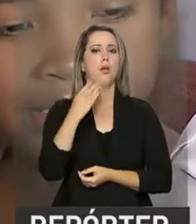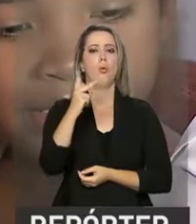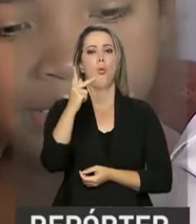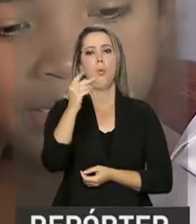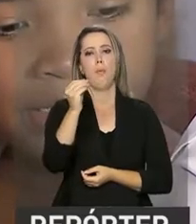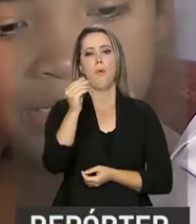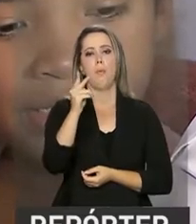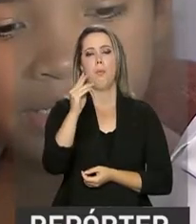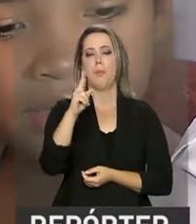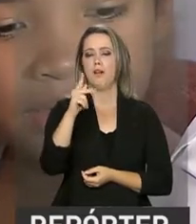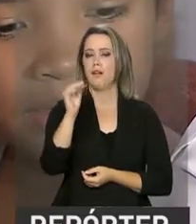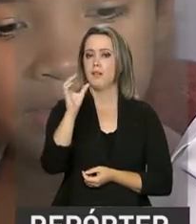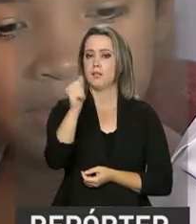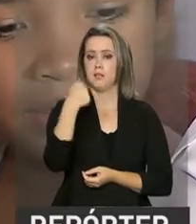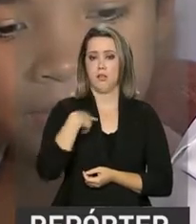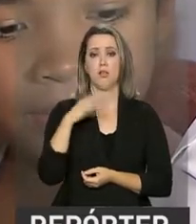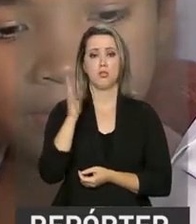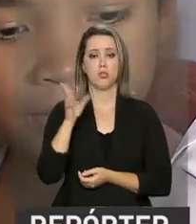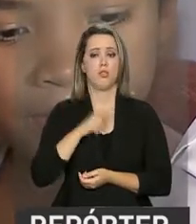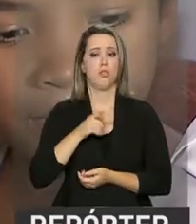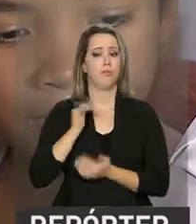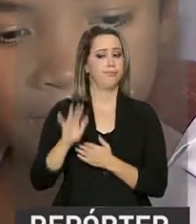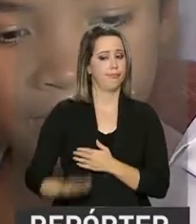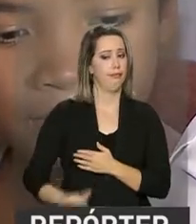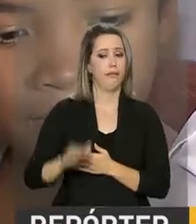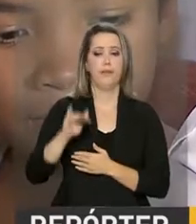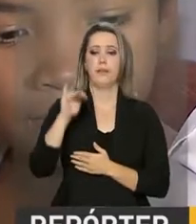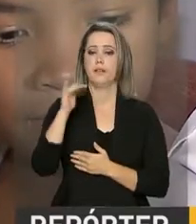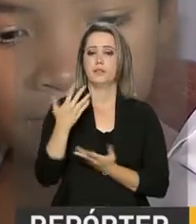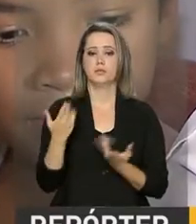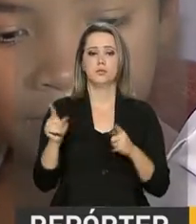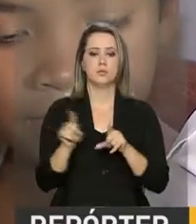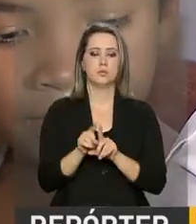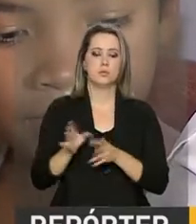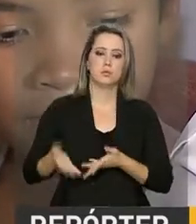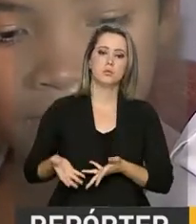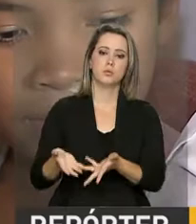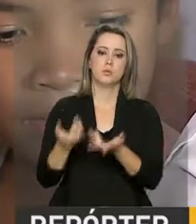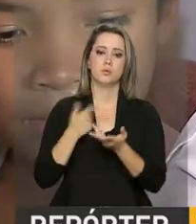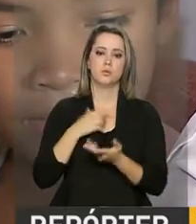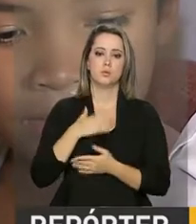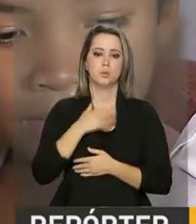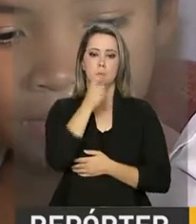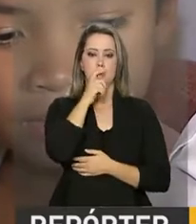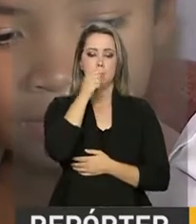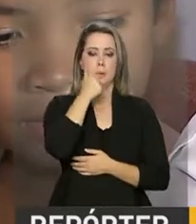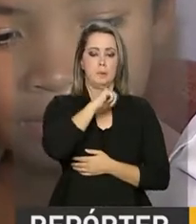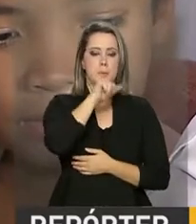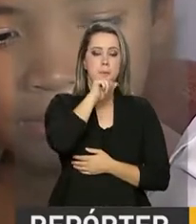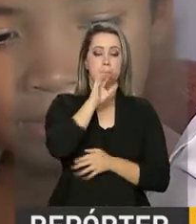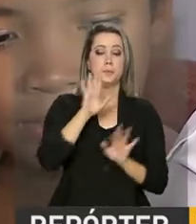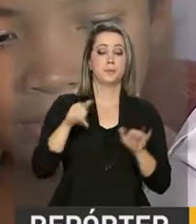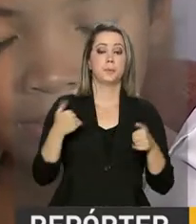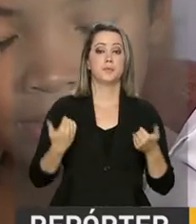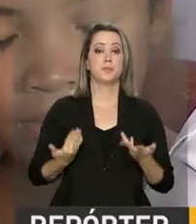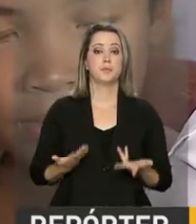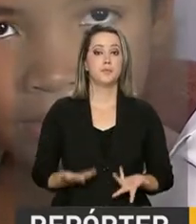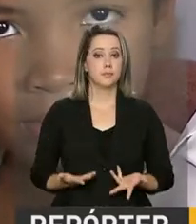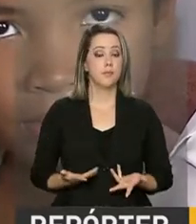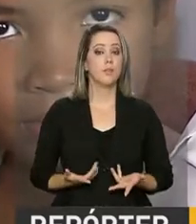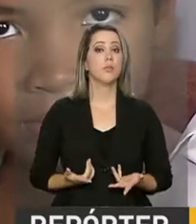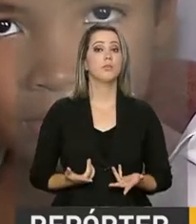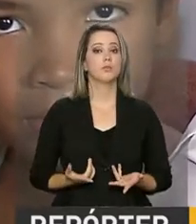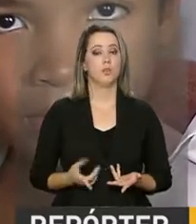faço desde quando eu era criança já lady incentivado pelos meus pais nem tão assim e